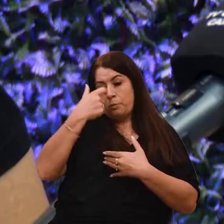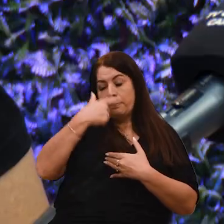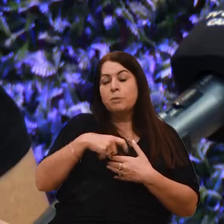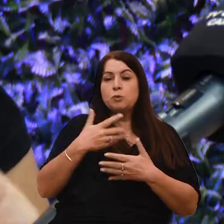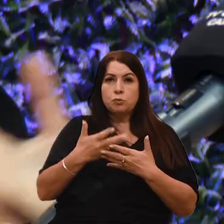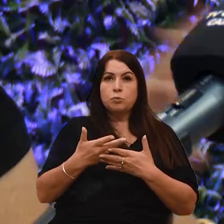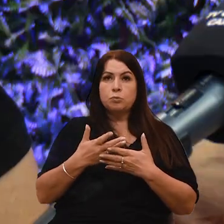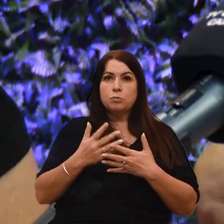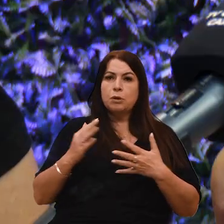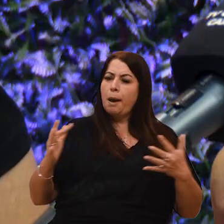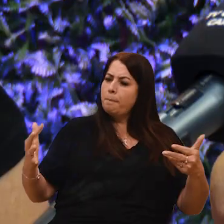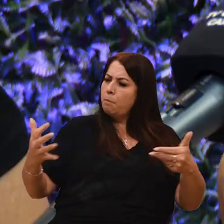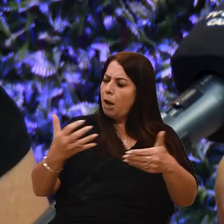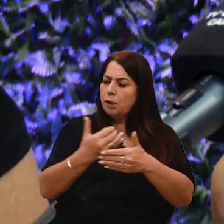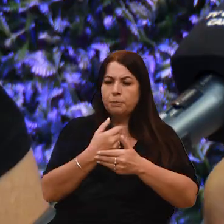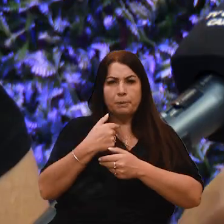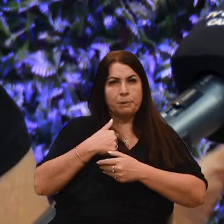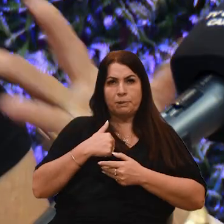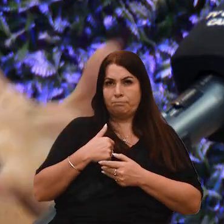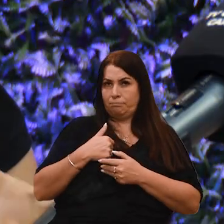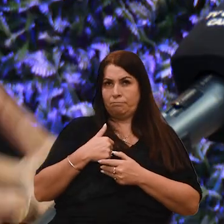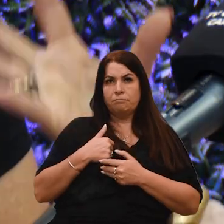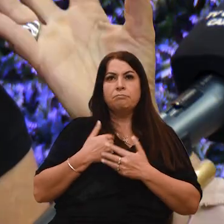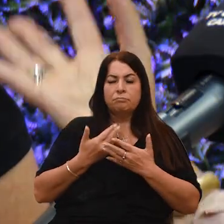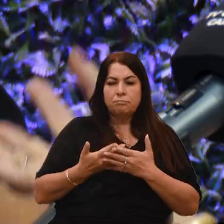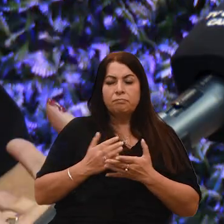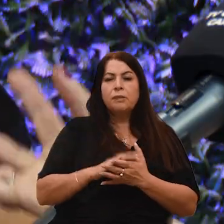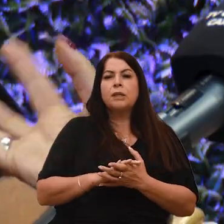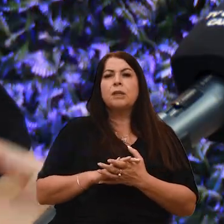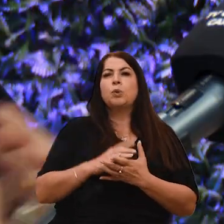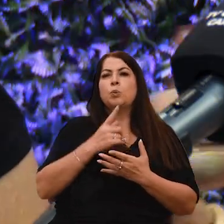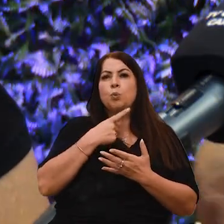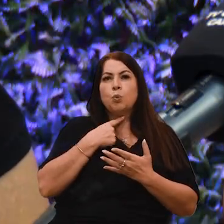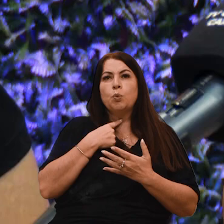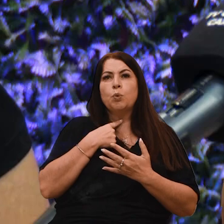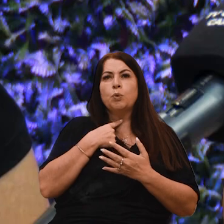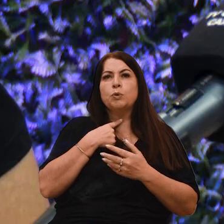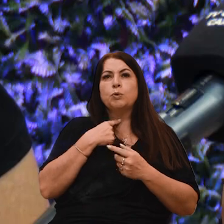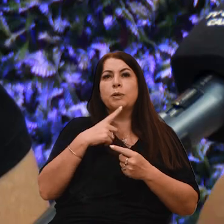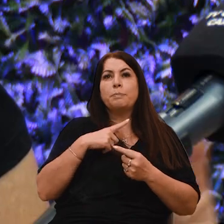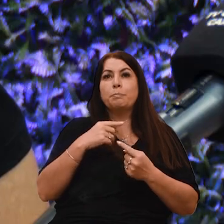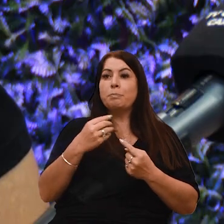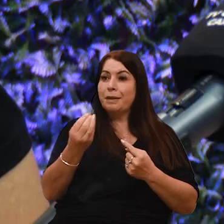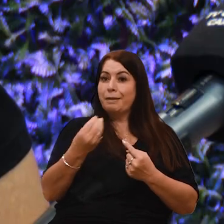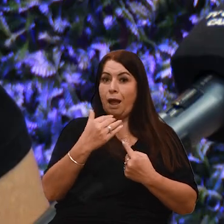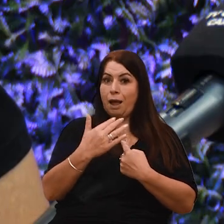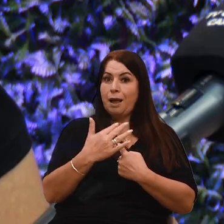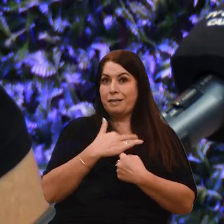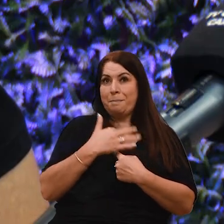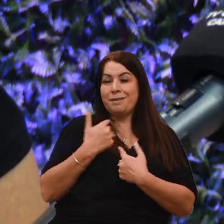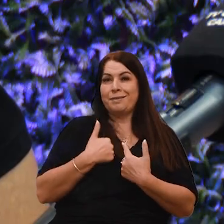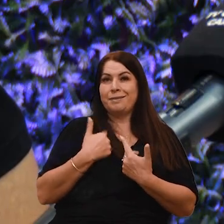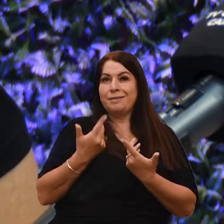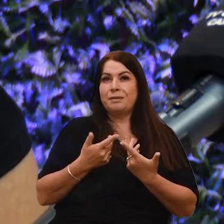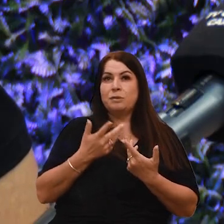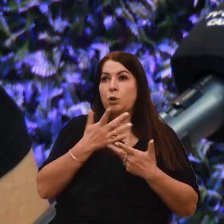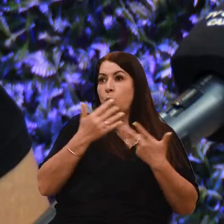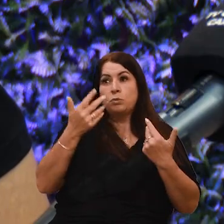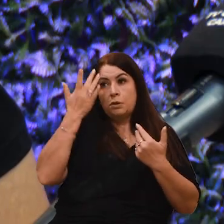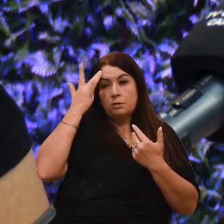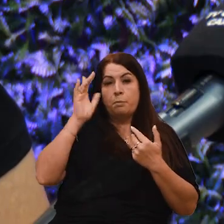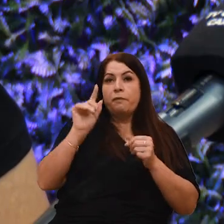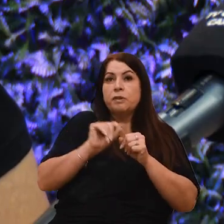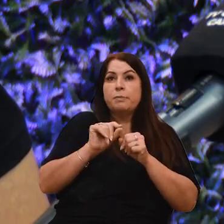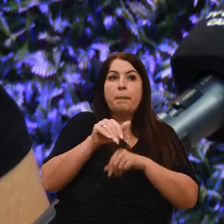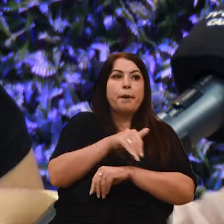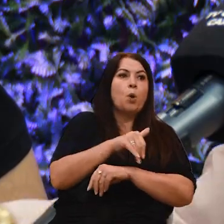que abraço tudo que trazem para mim. Então... E eu gosto que me demande coisas. Porque tem coisas que a gente nem fica sabendo.